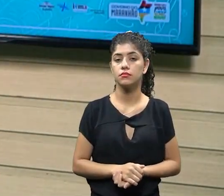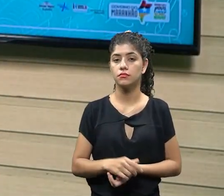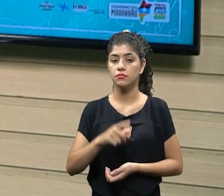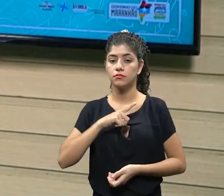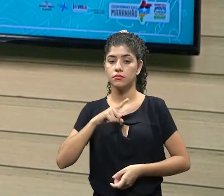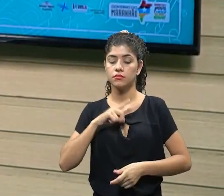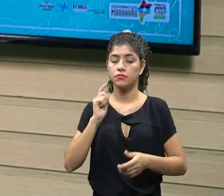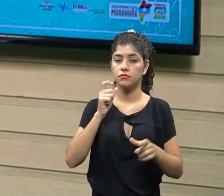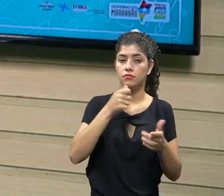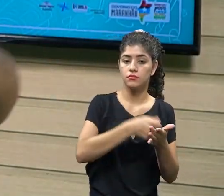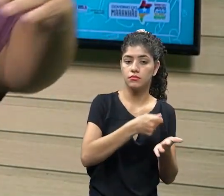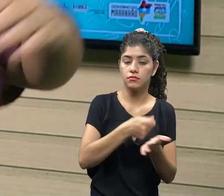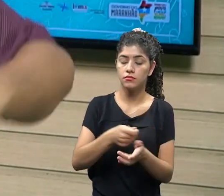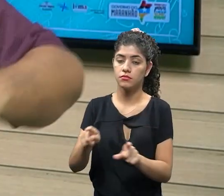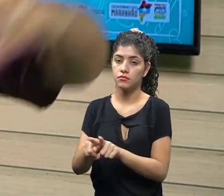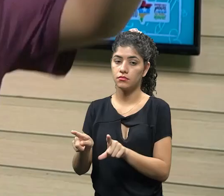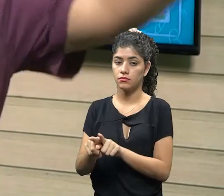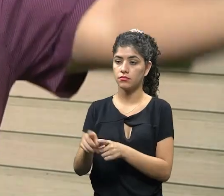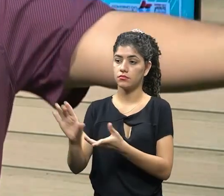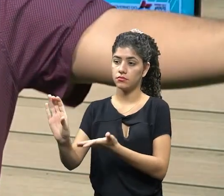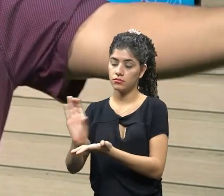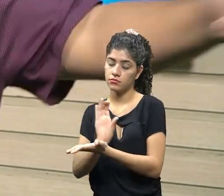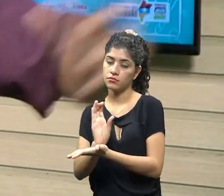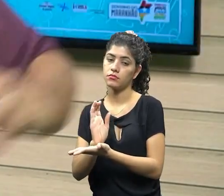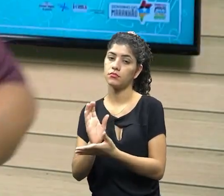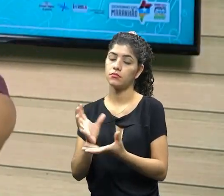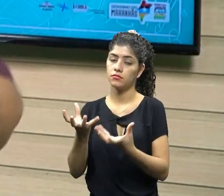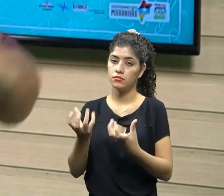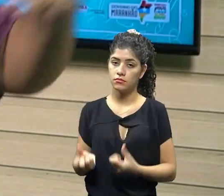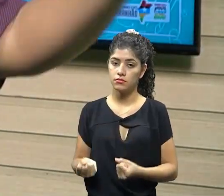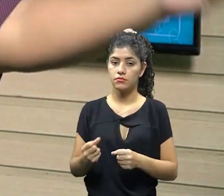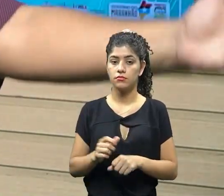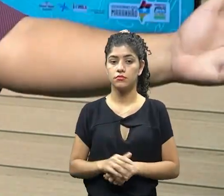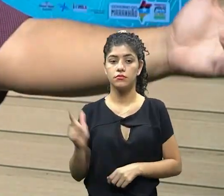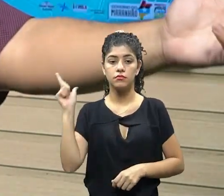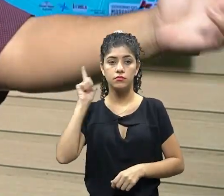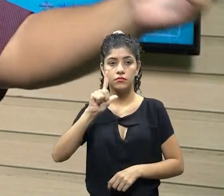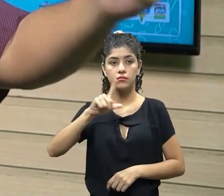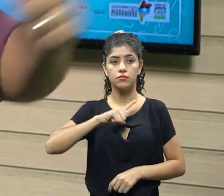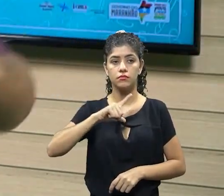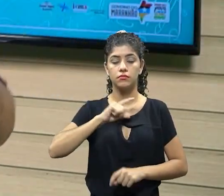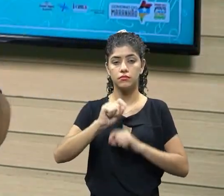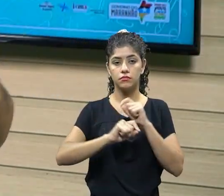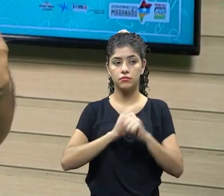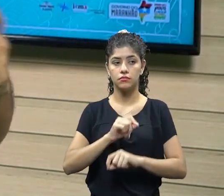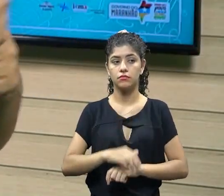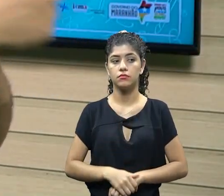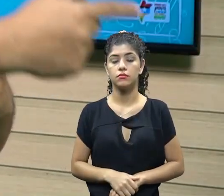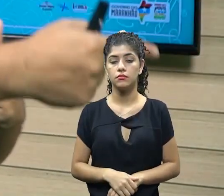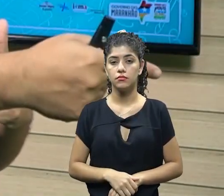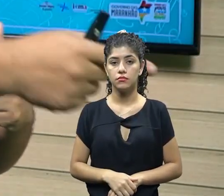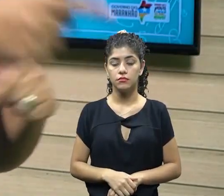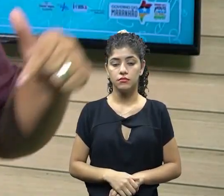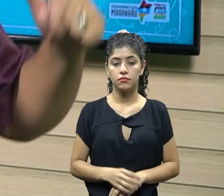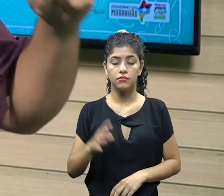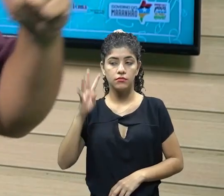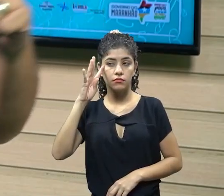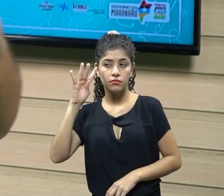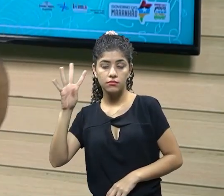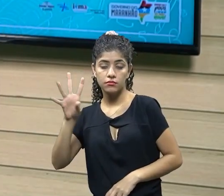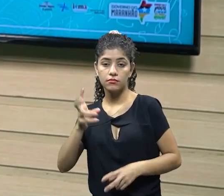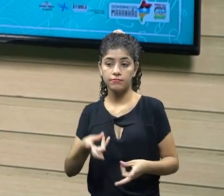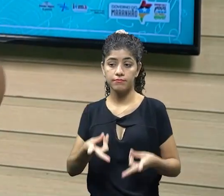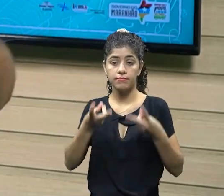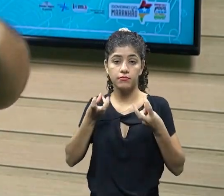receber. Então, eu consigo ter um previsionamento, eu consigo prever quanto se vai gerar mais receita na